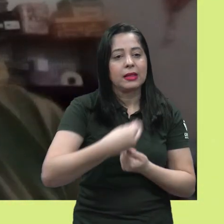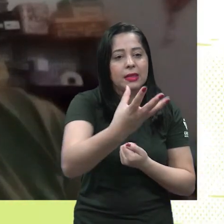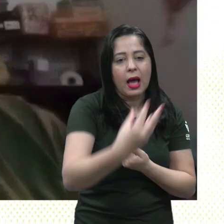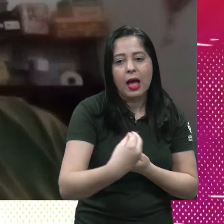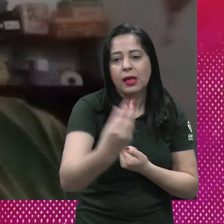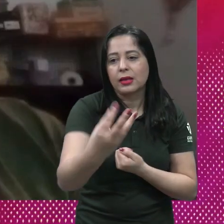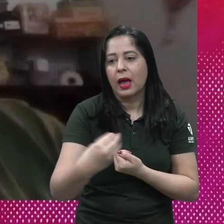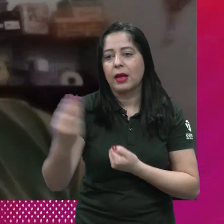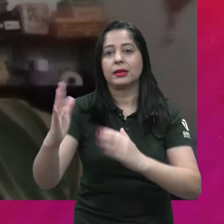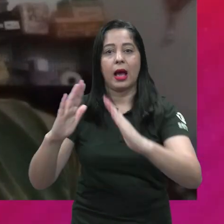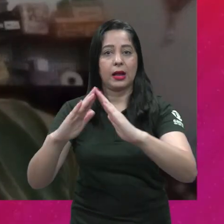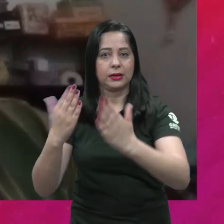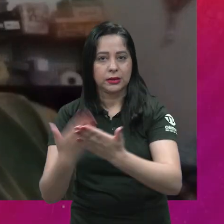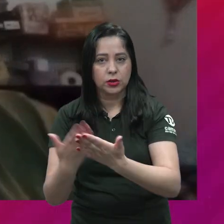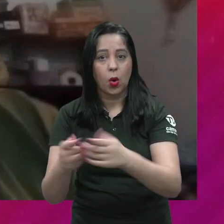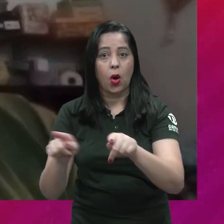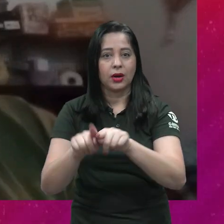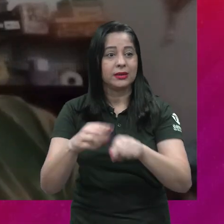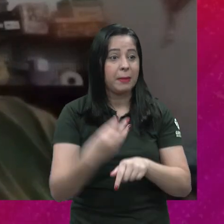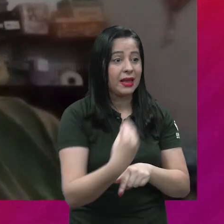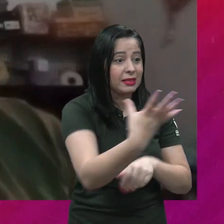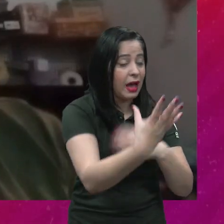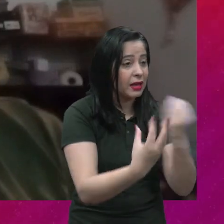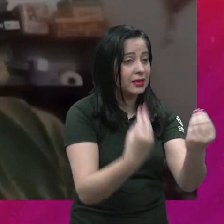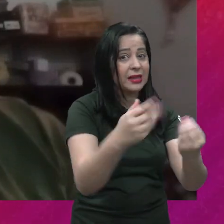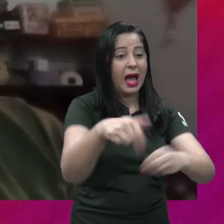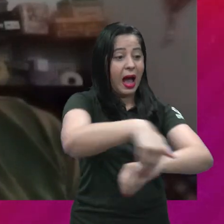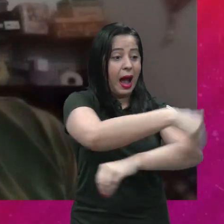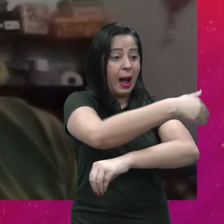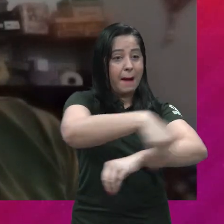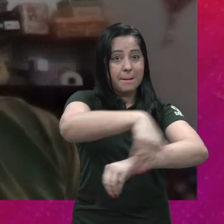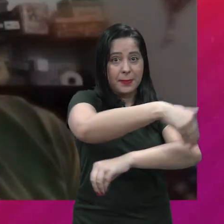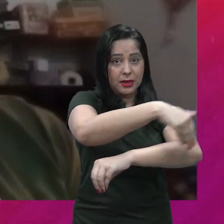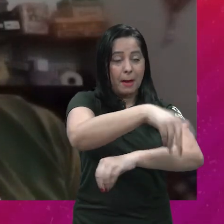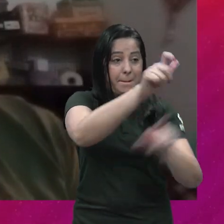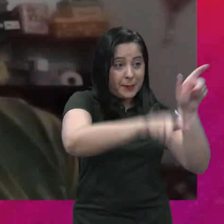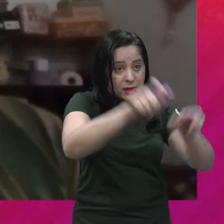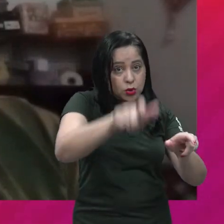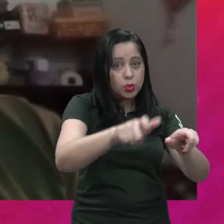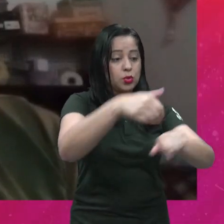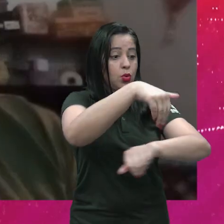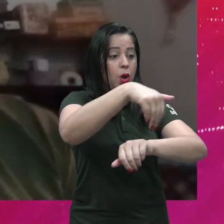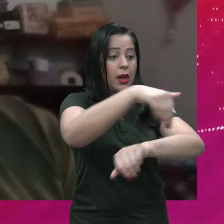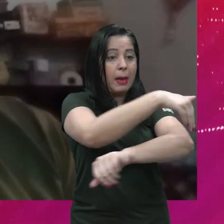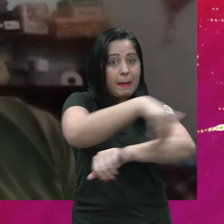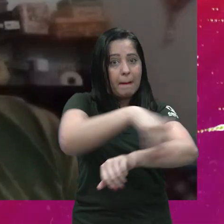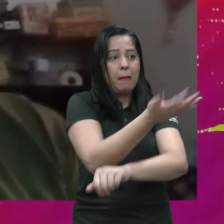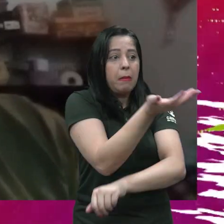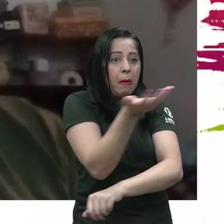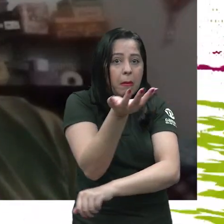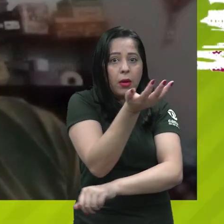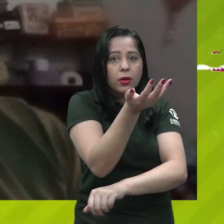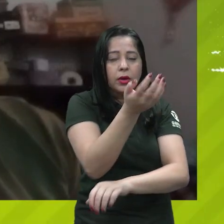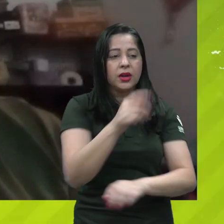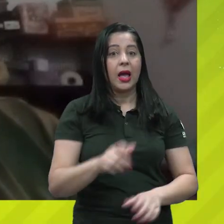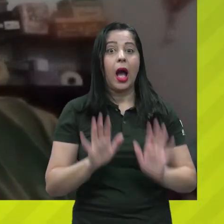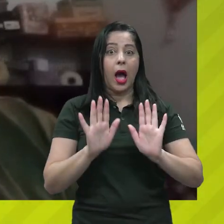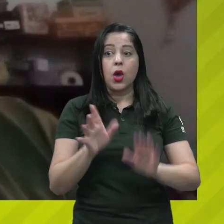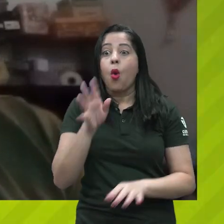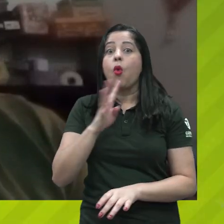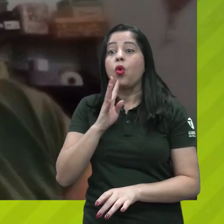também que viviam na rua. E eu participei, foi quando eu conheci a Lidiane. A Lidiane, uma